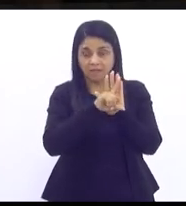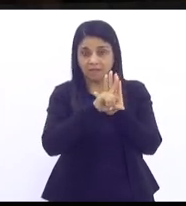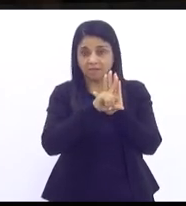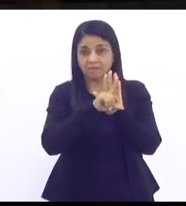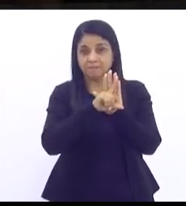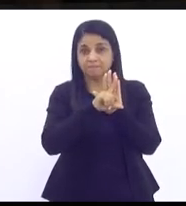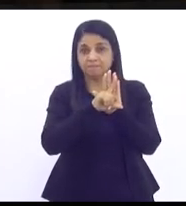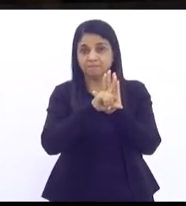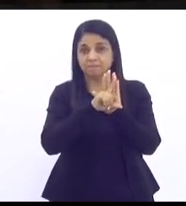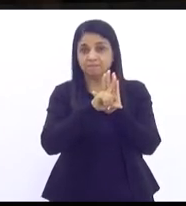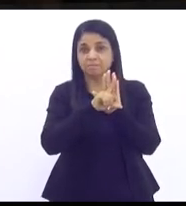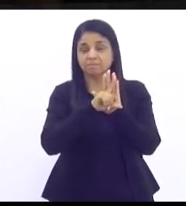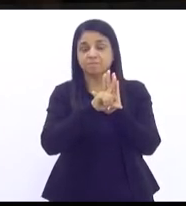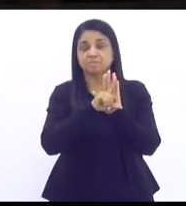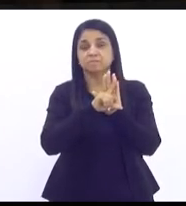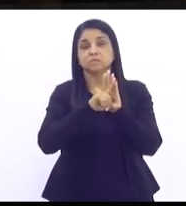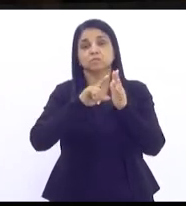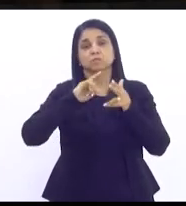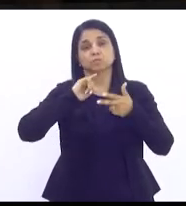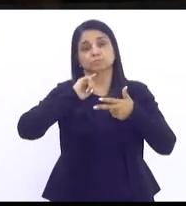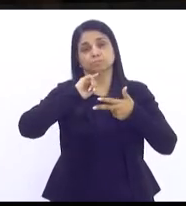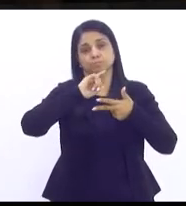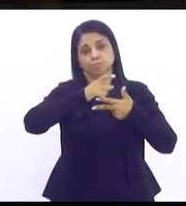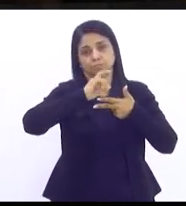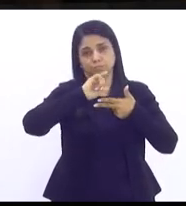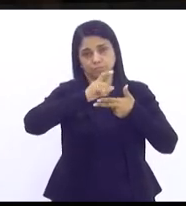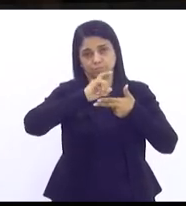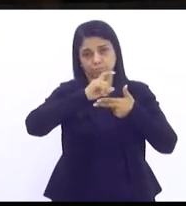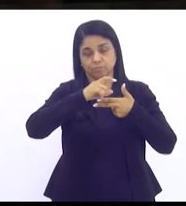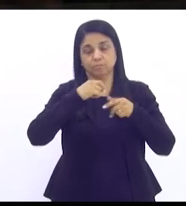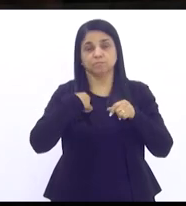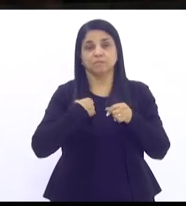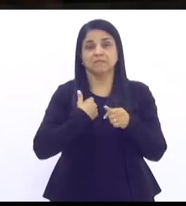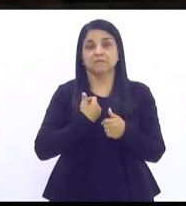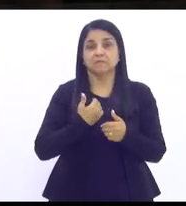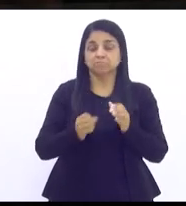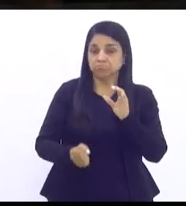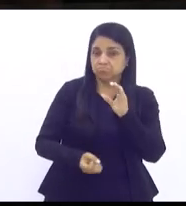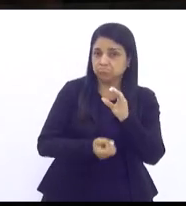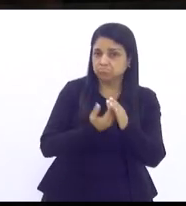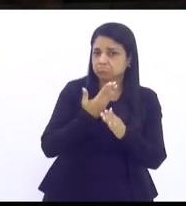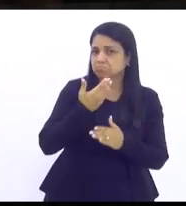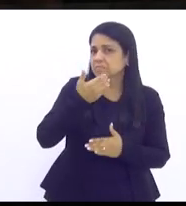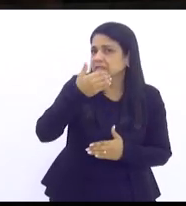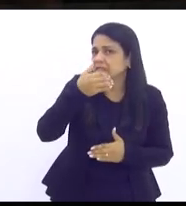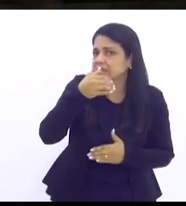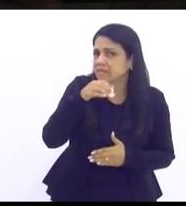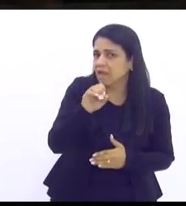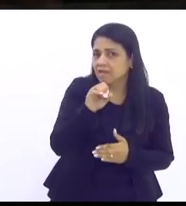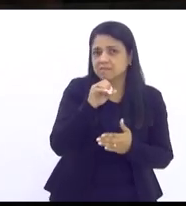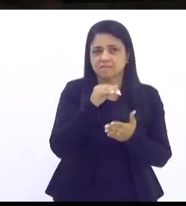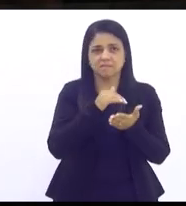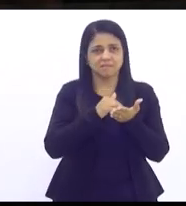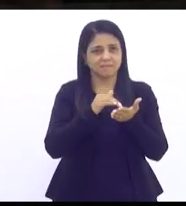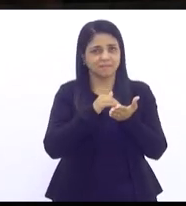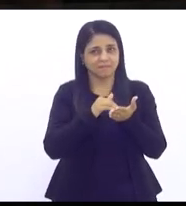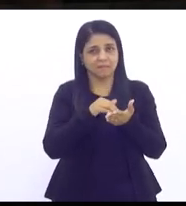originária no Poder Executivo. E criou-se 10 secretarias. Só é de